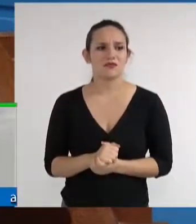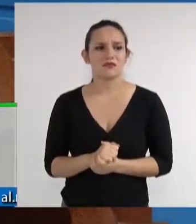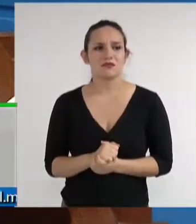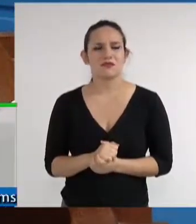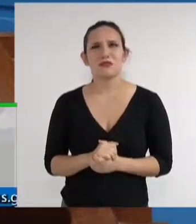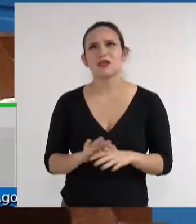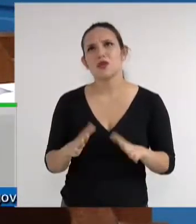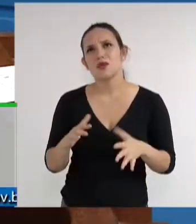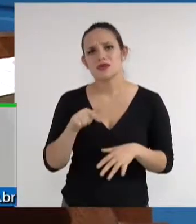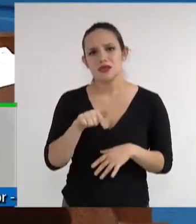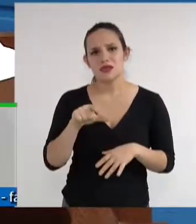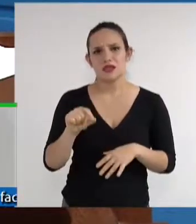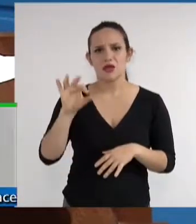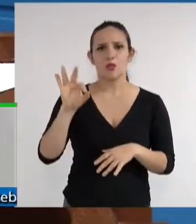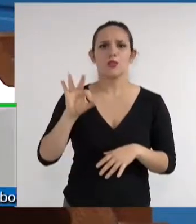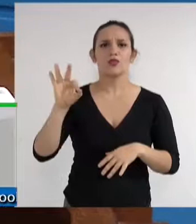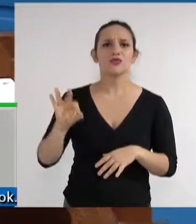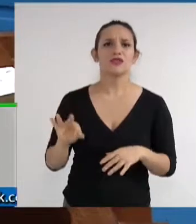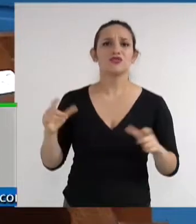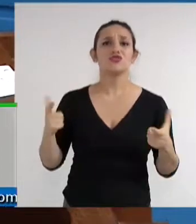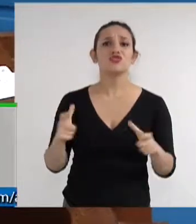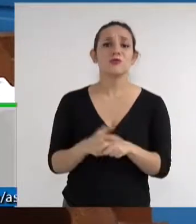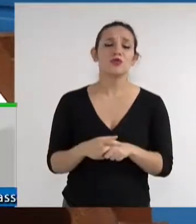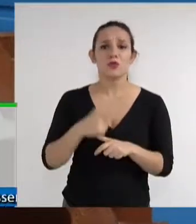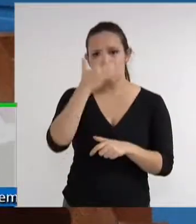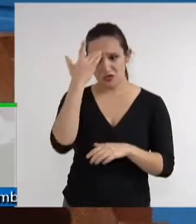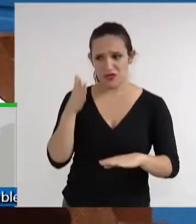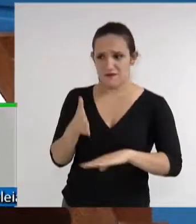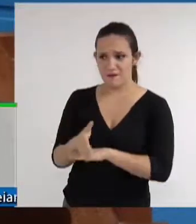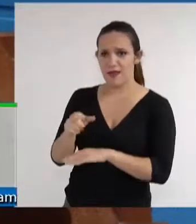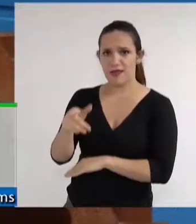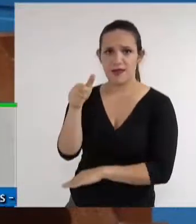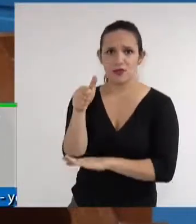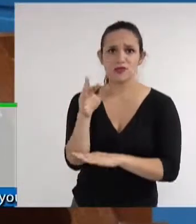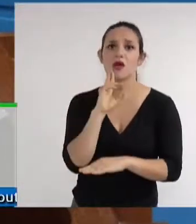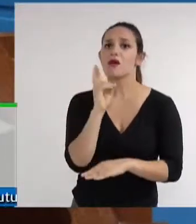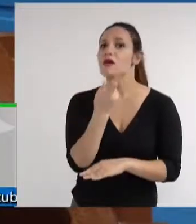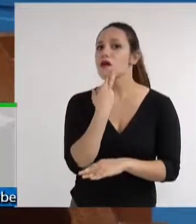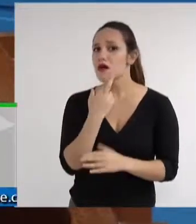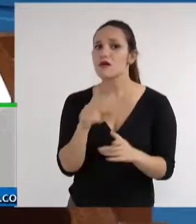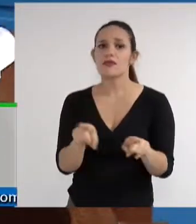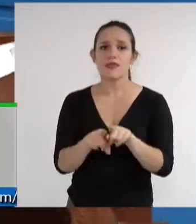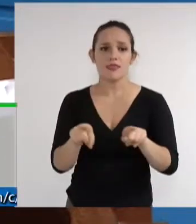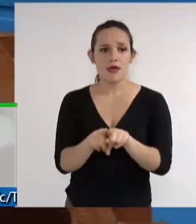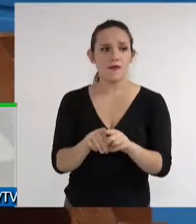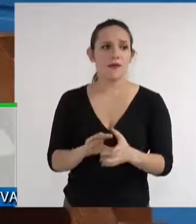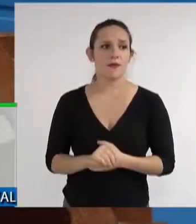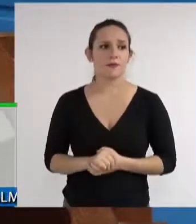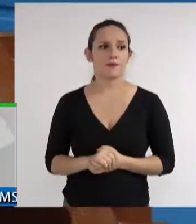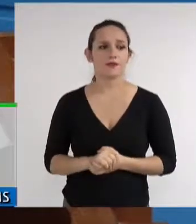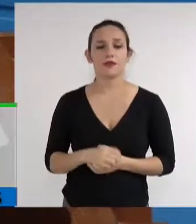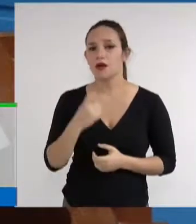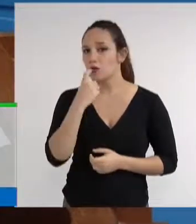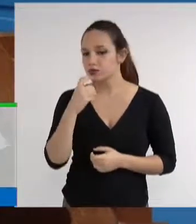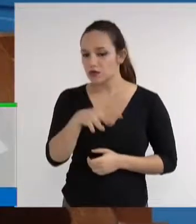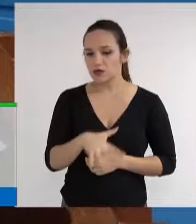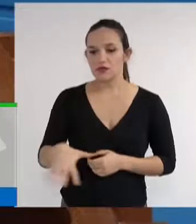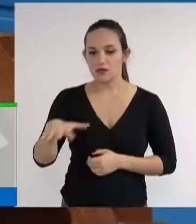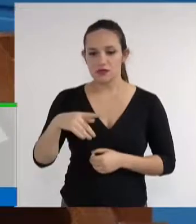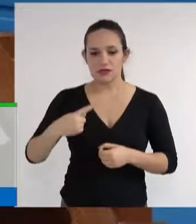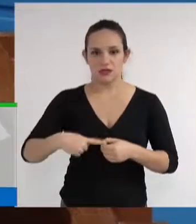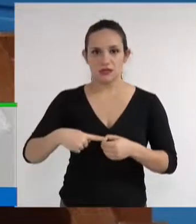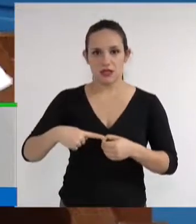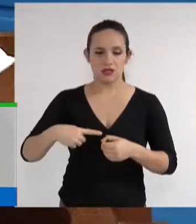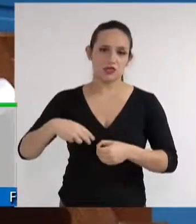de 70%, caiu 70% do movimento de determinados restaurantes e de hotéis na região de Nova Alvorada do